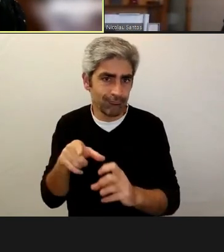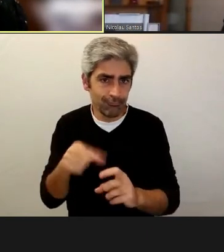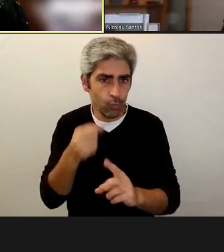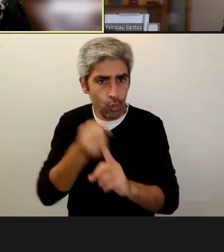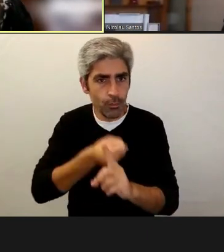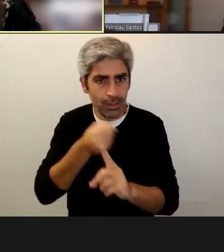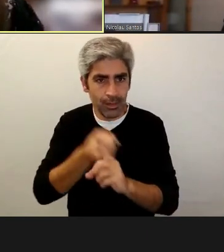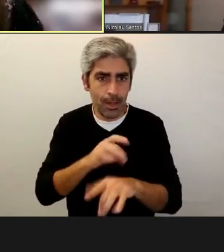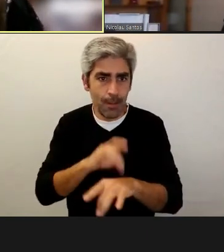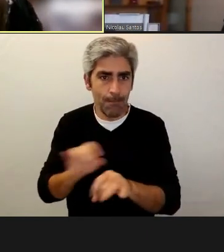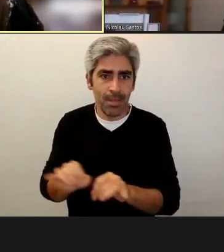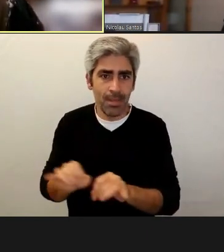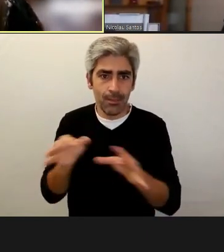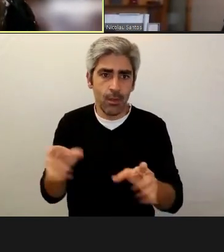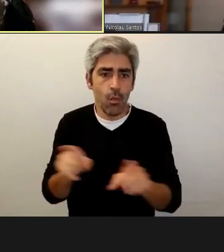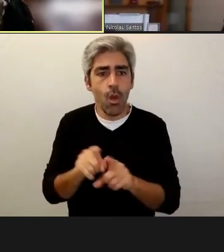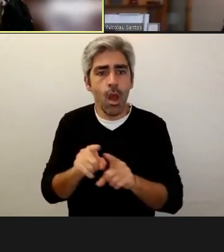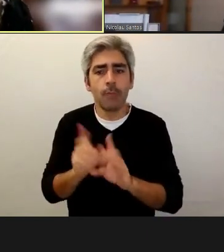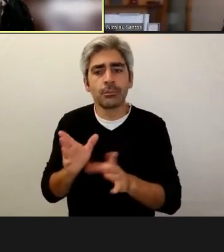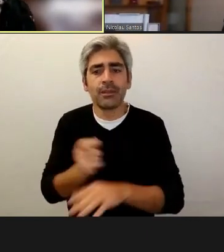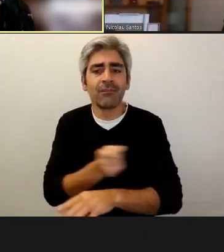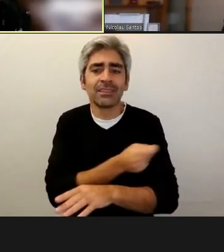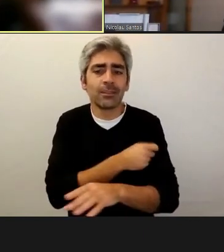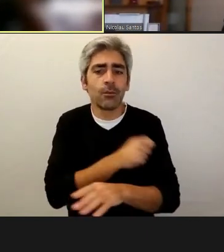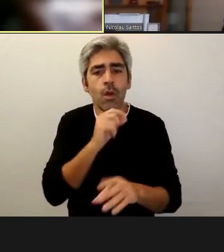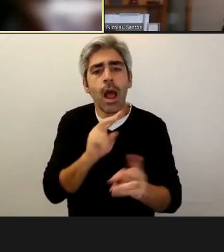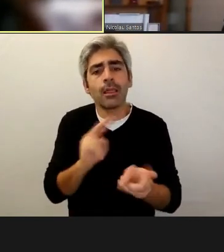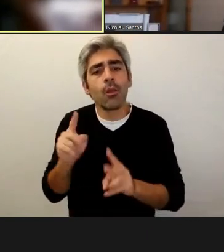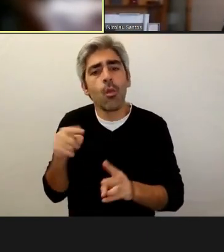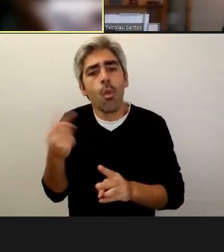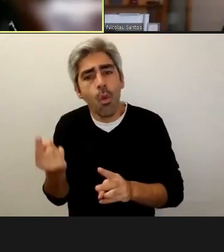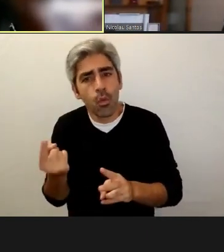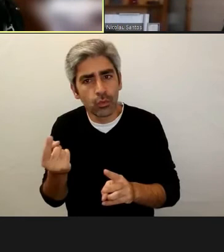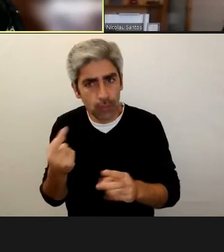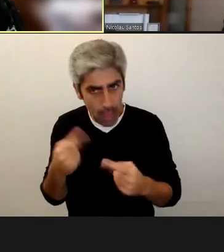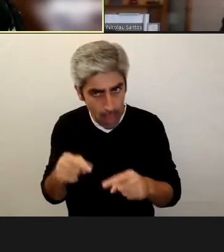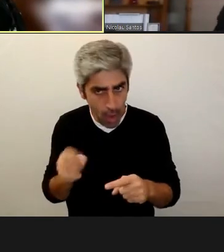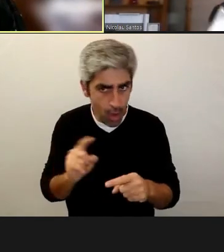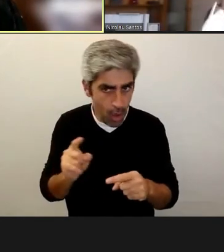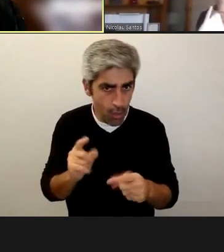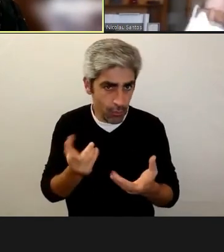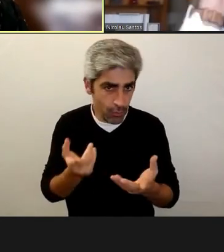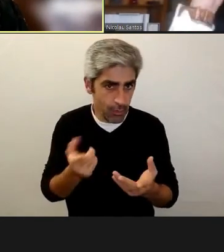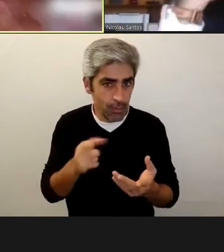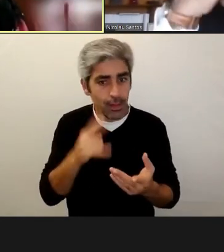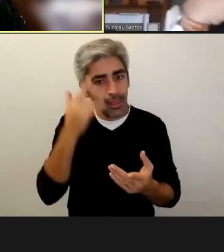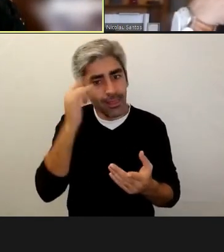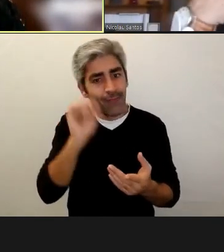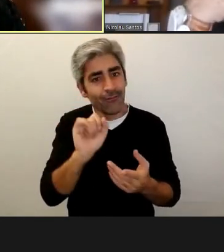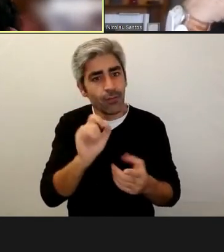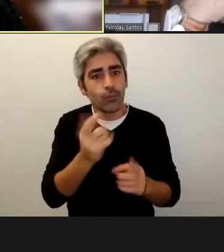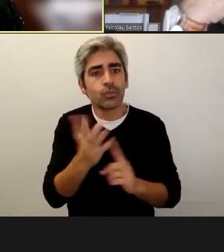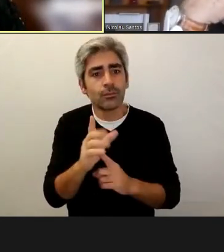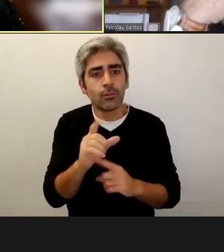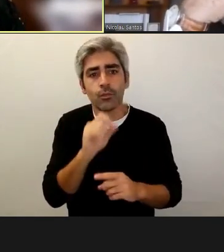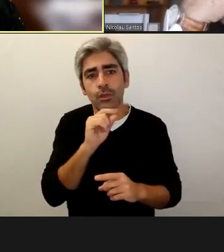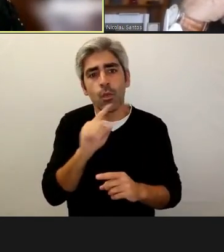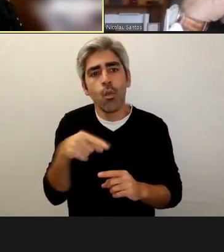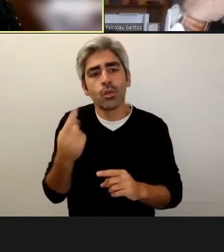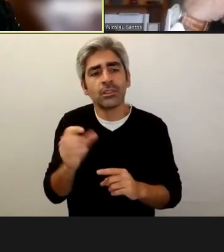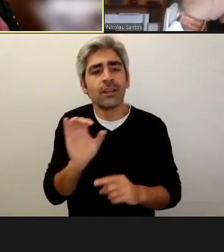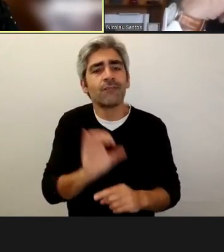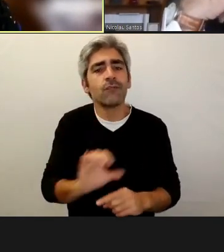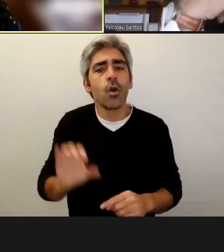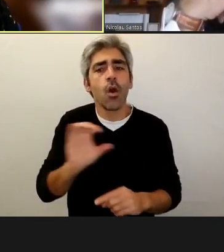combater a pandemia sem ser o recurso à vacinação obrigatória, e aqui entrava um bocadinho a sua ideia há pouco, então não teríamos aqui outras